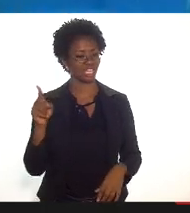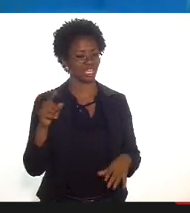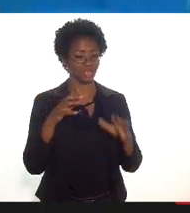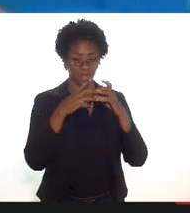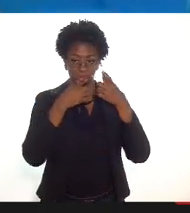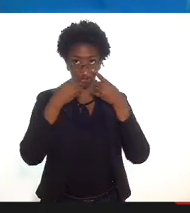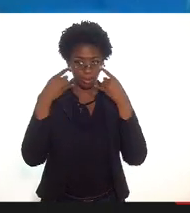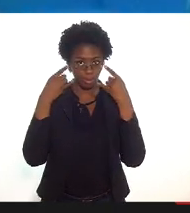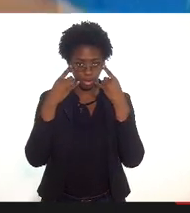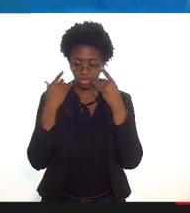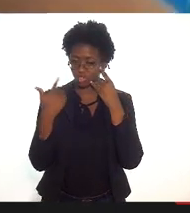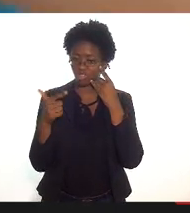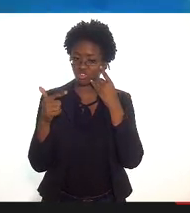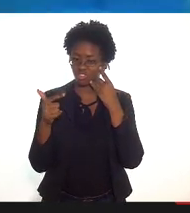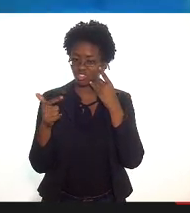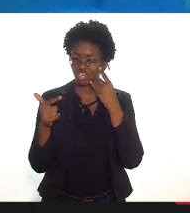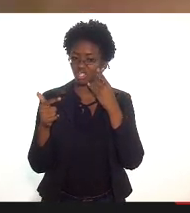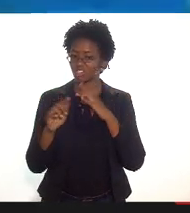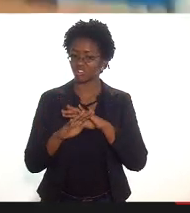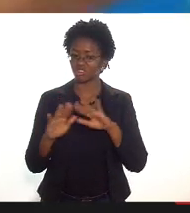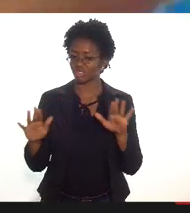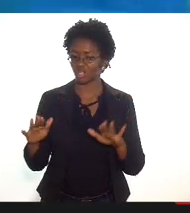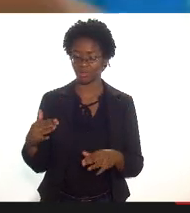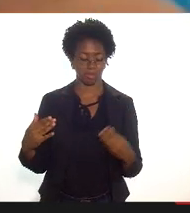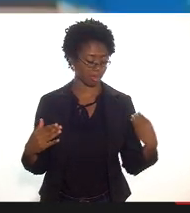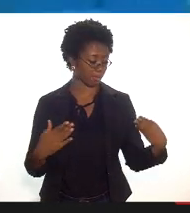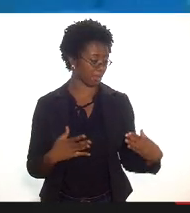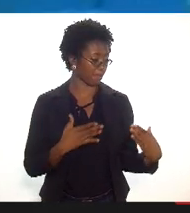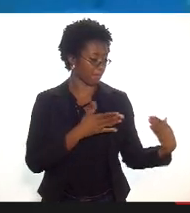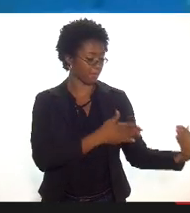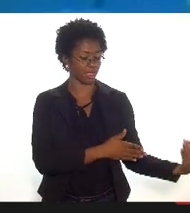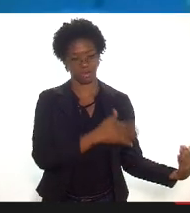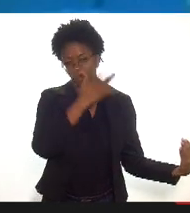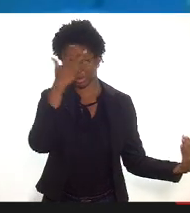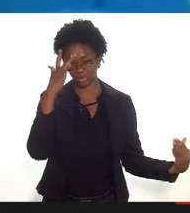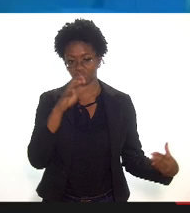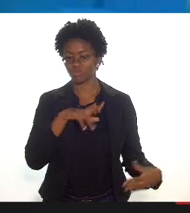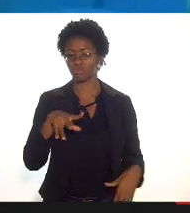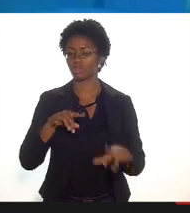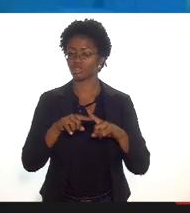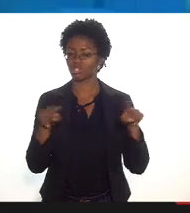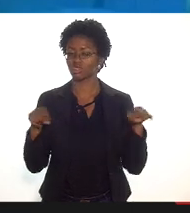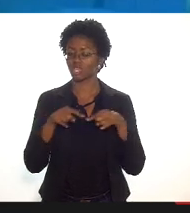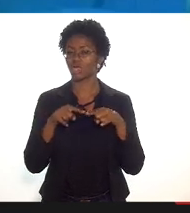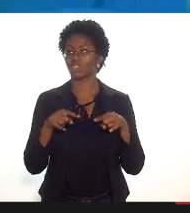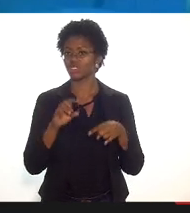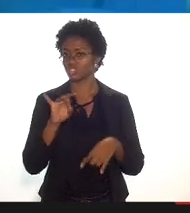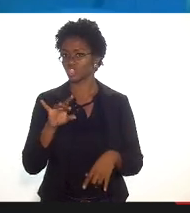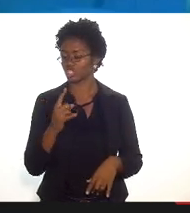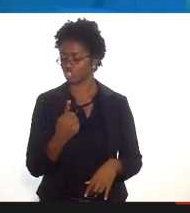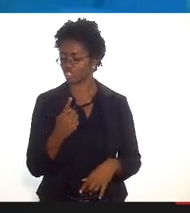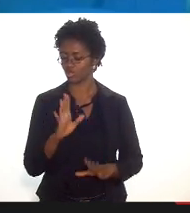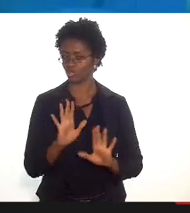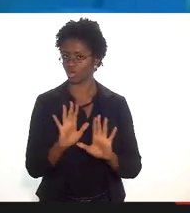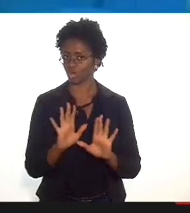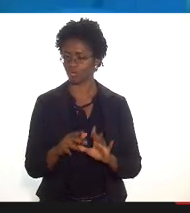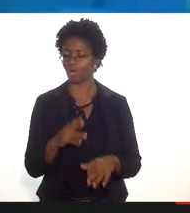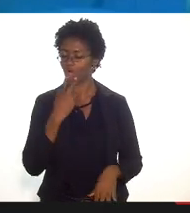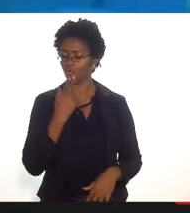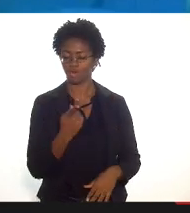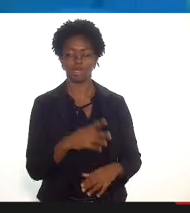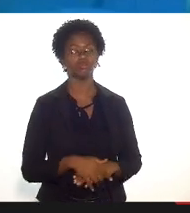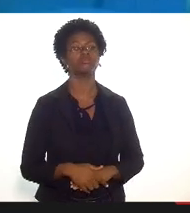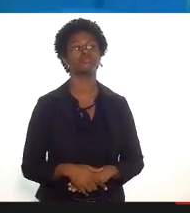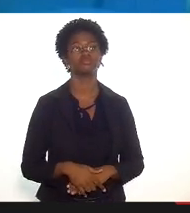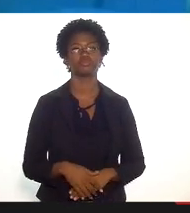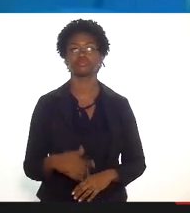máscara, ele fez a falação dele sem máscara, ao lado de uma pessoa, não estava sozinho na sala. Ele disse o seguinte, olha, o que